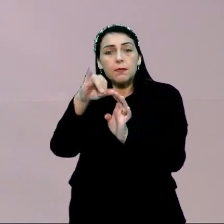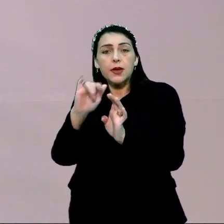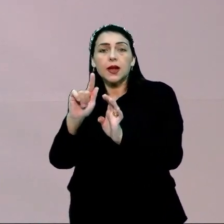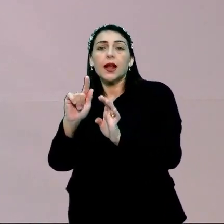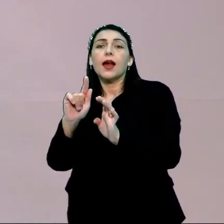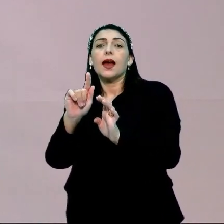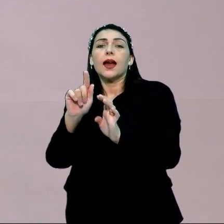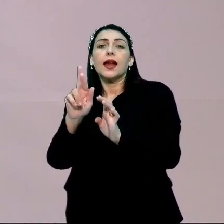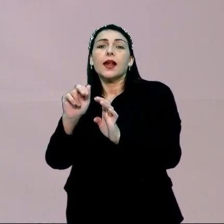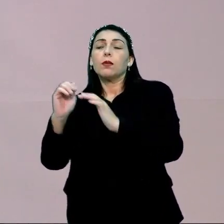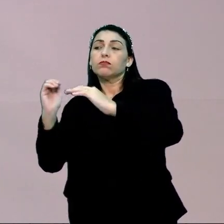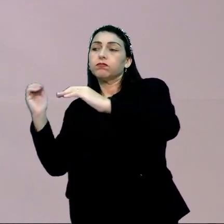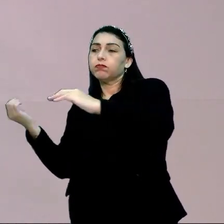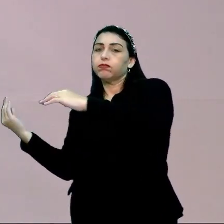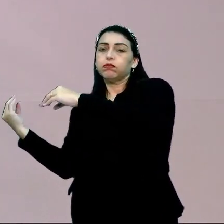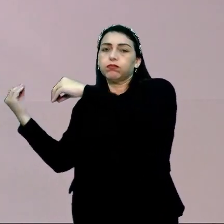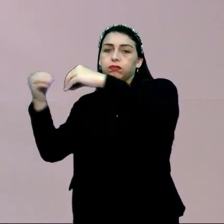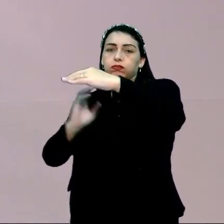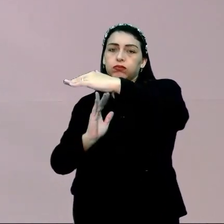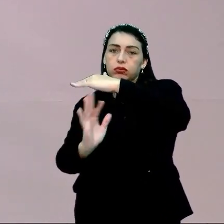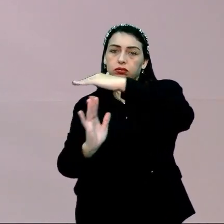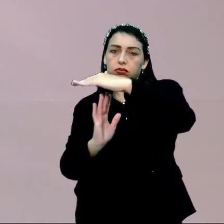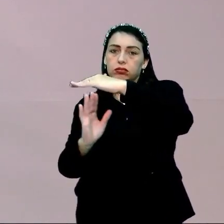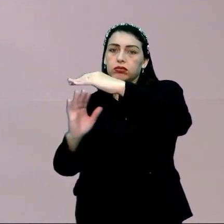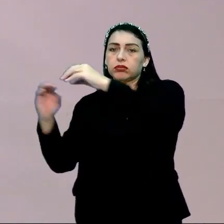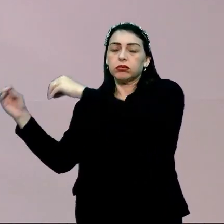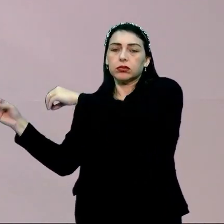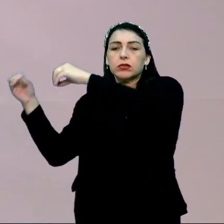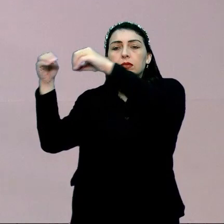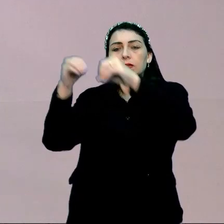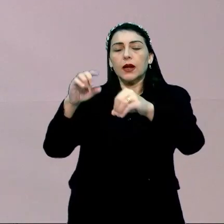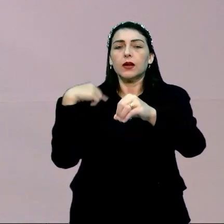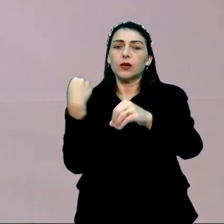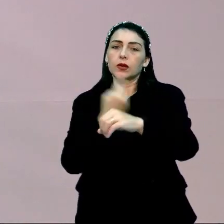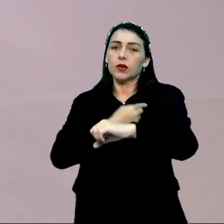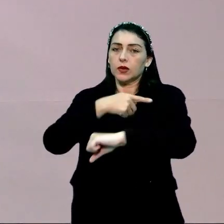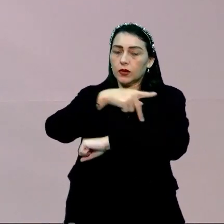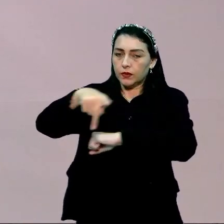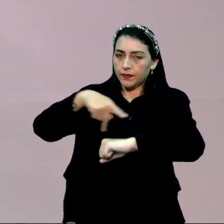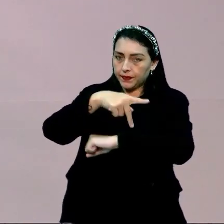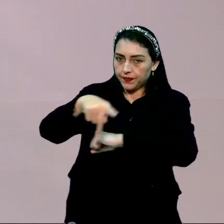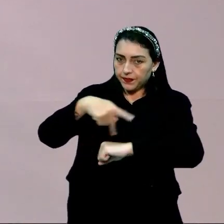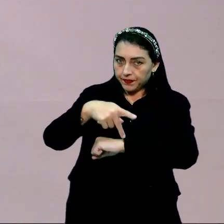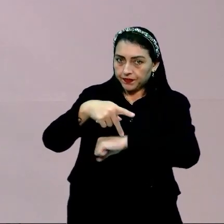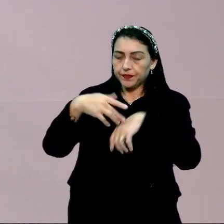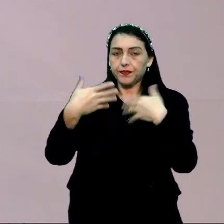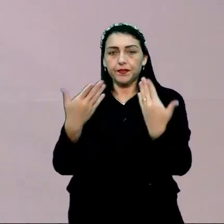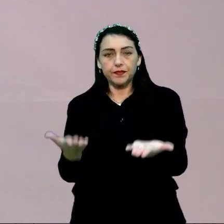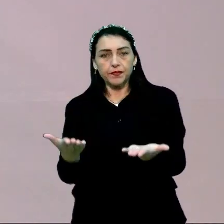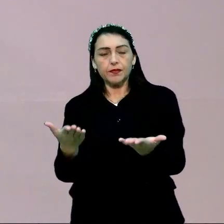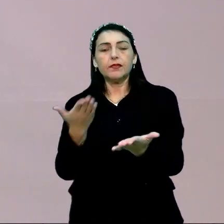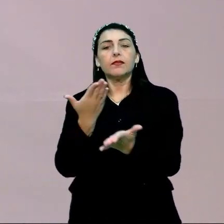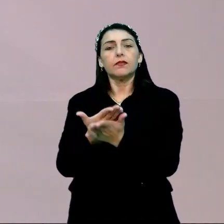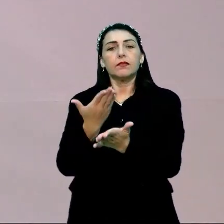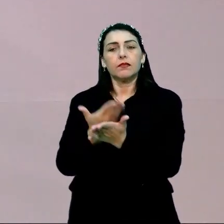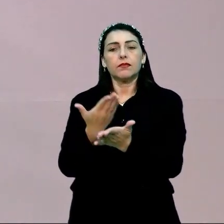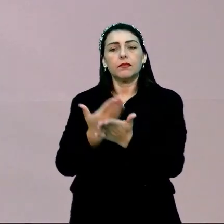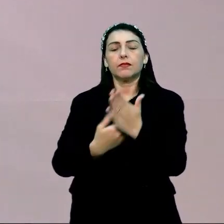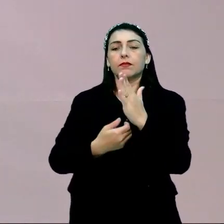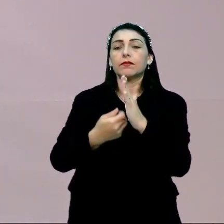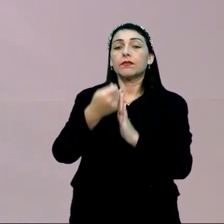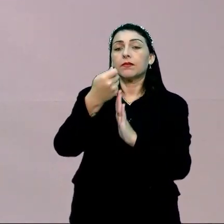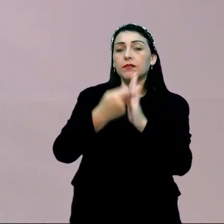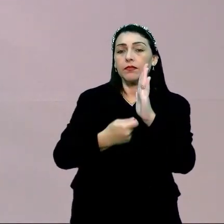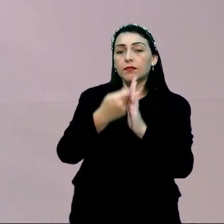imigração, porque aí vieram pessoas de outros países para o nosso país. E aí é isso, gente. Essa foi mais uma aula do